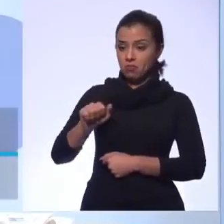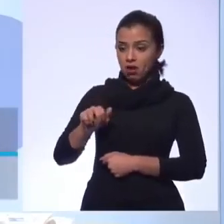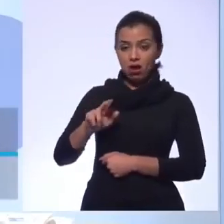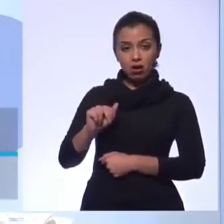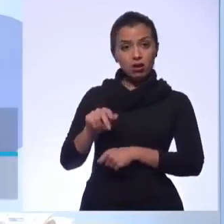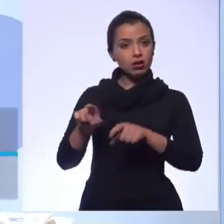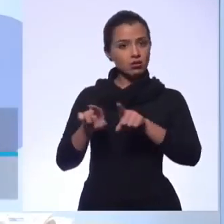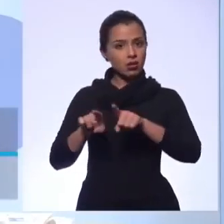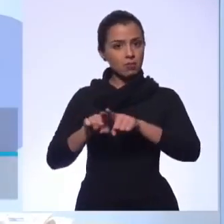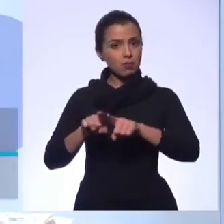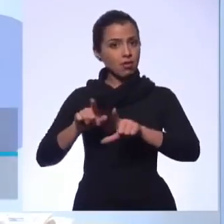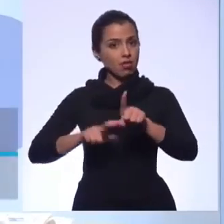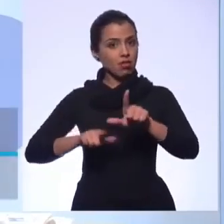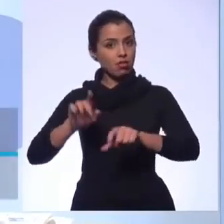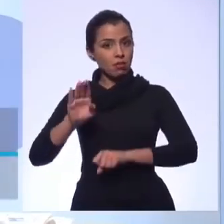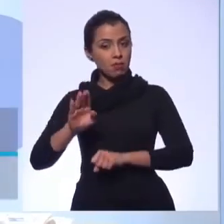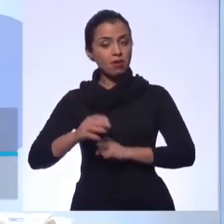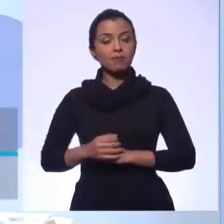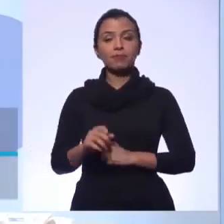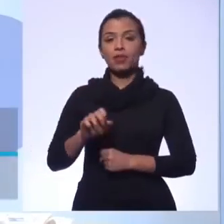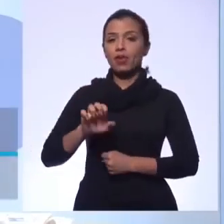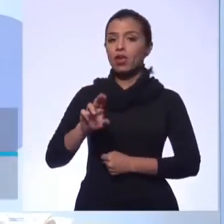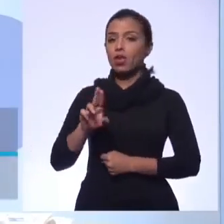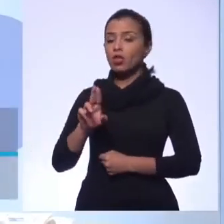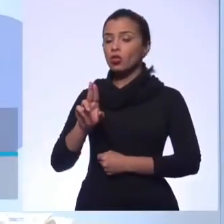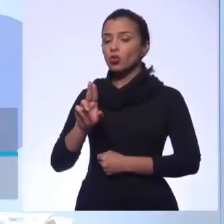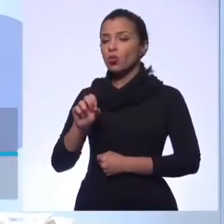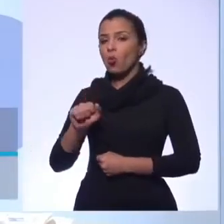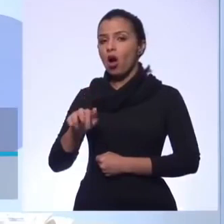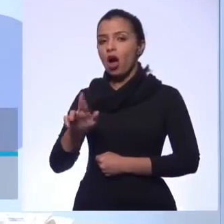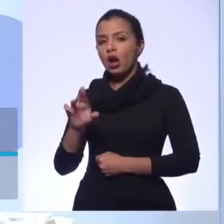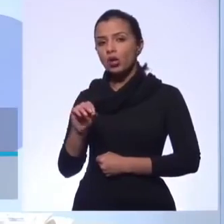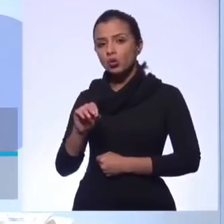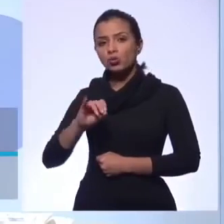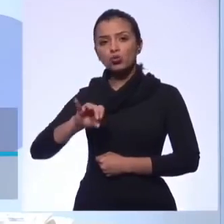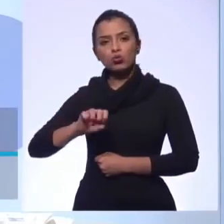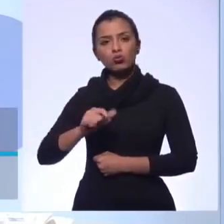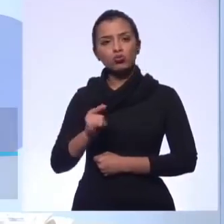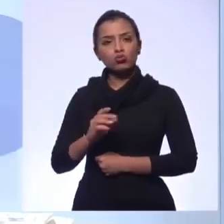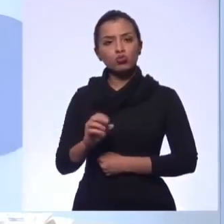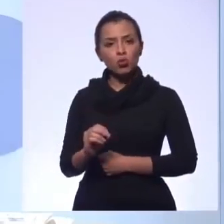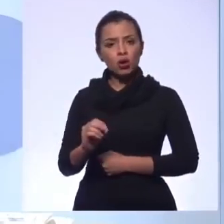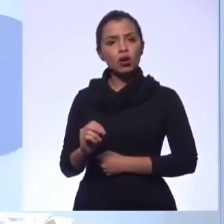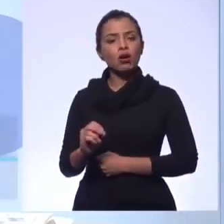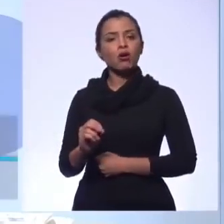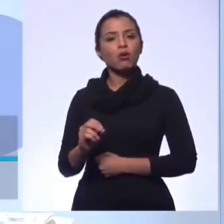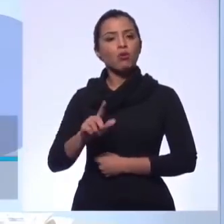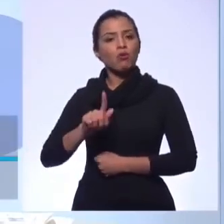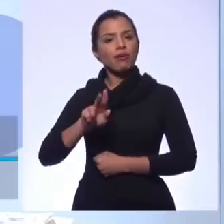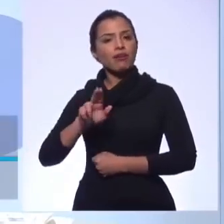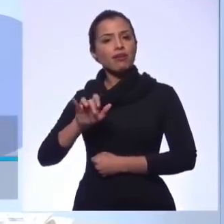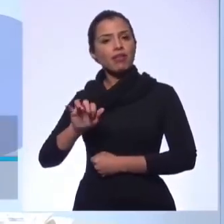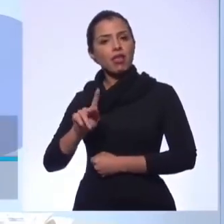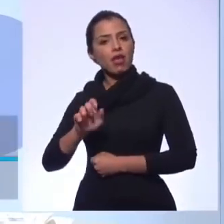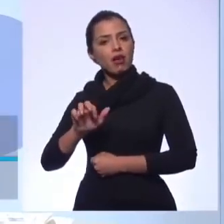ó, Eduardo, Vitor, João, escreveu tudo B. Muito bem. Guilherme escreveu B.